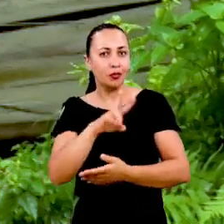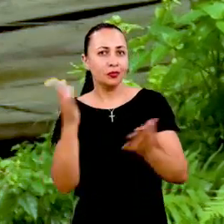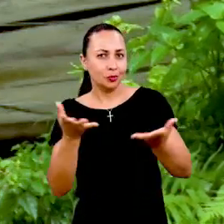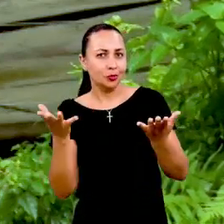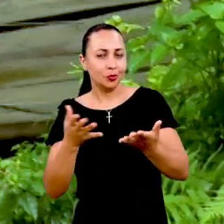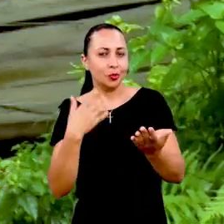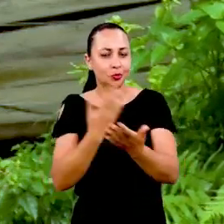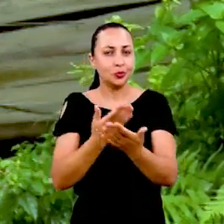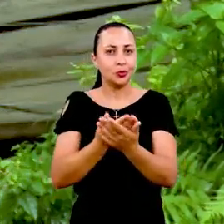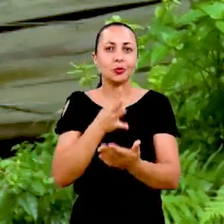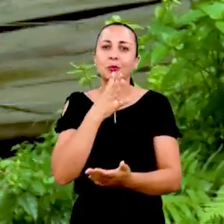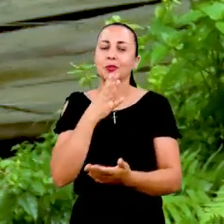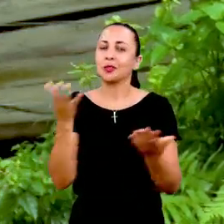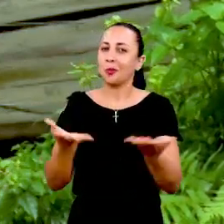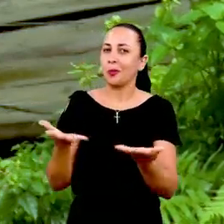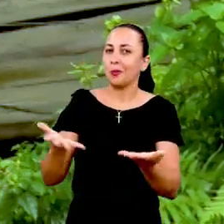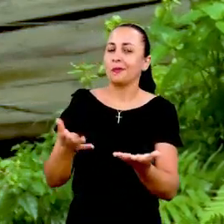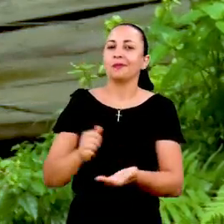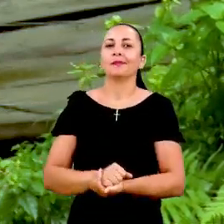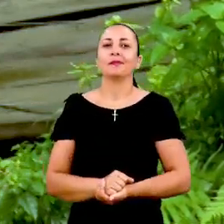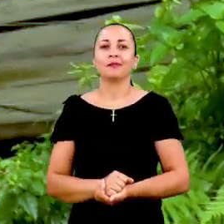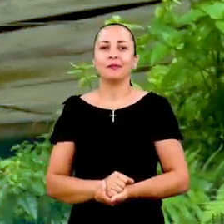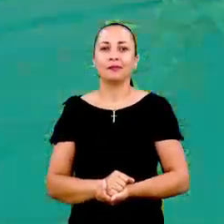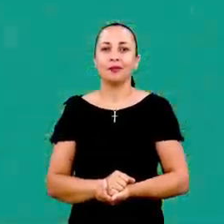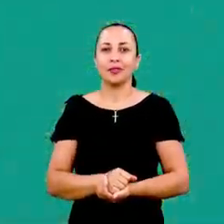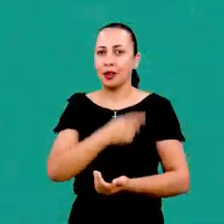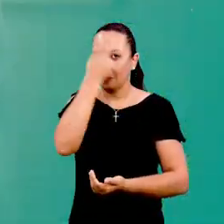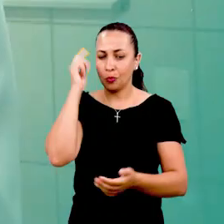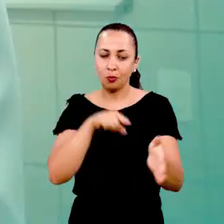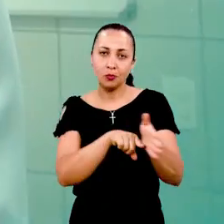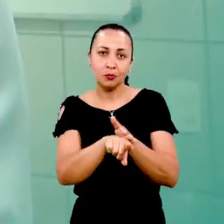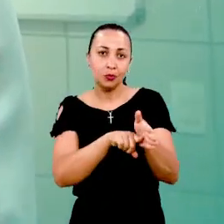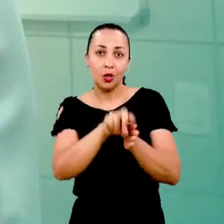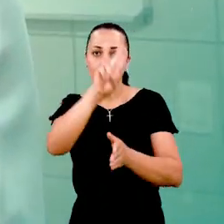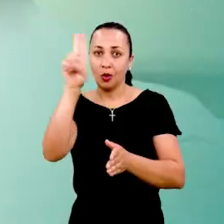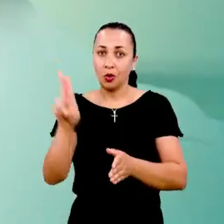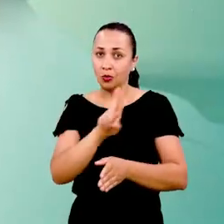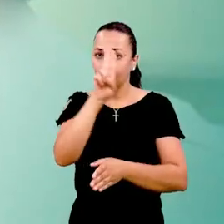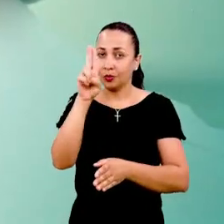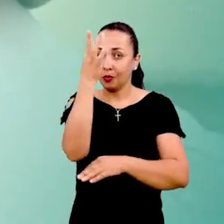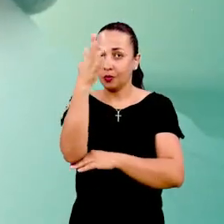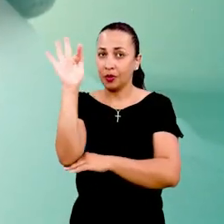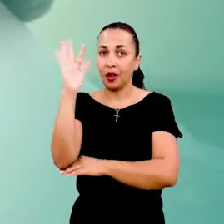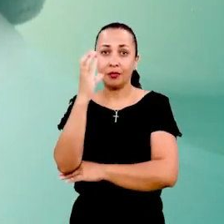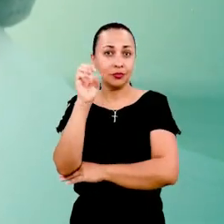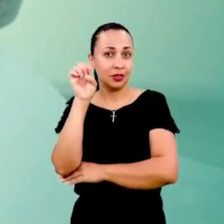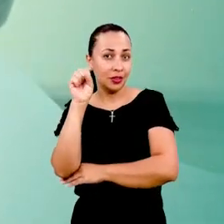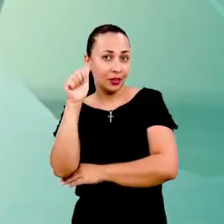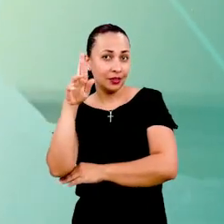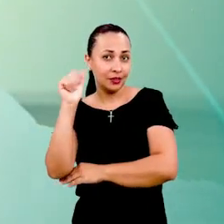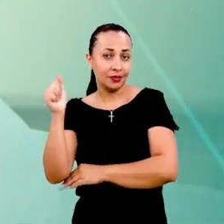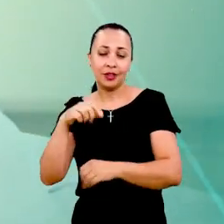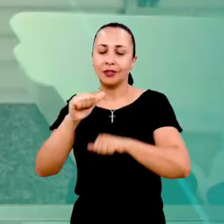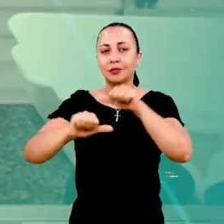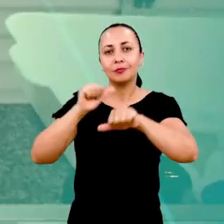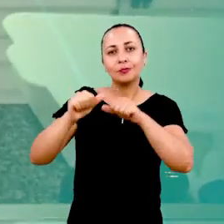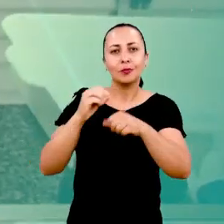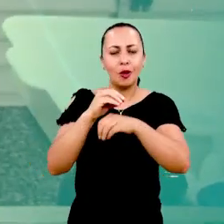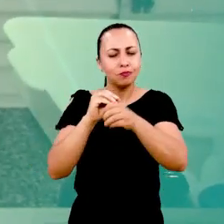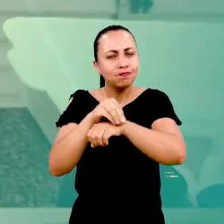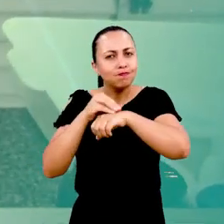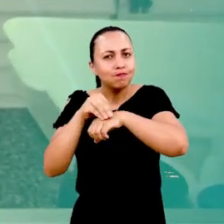Nordeste. Confira agora os estudos que vamos conhecer hoje. Pesquisadores da Universidade Federal do Ceará